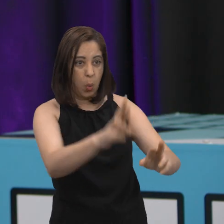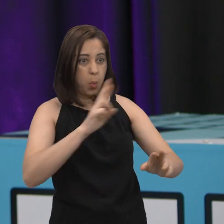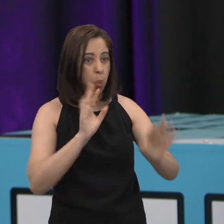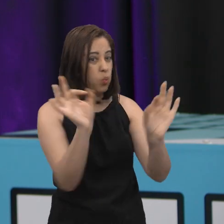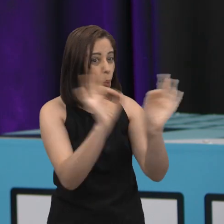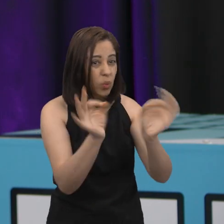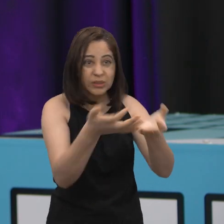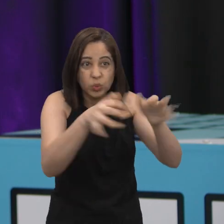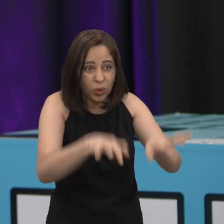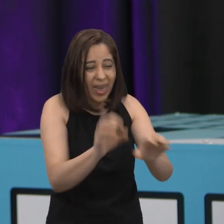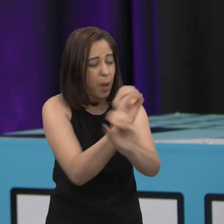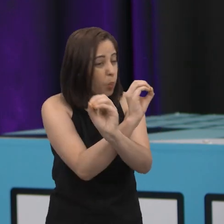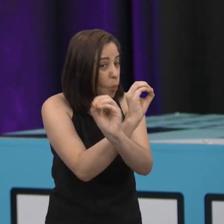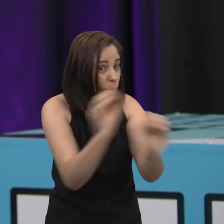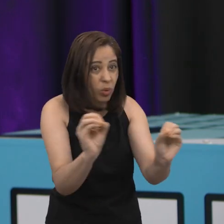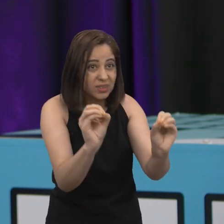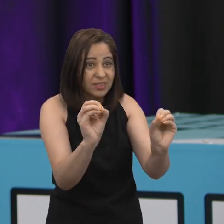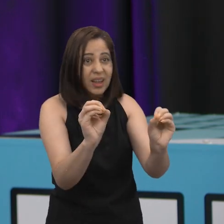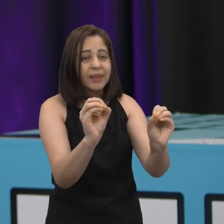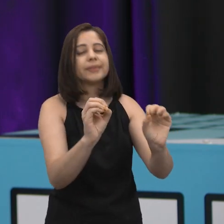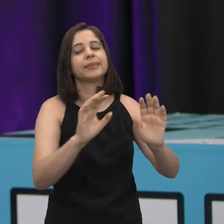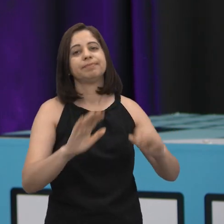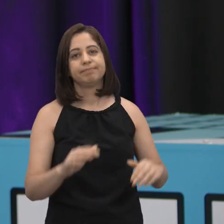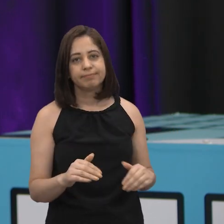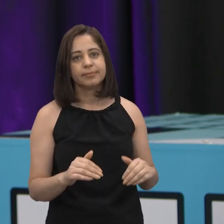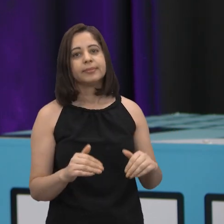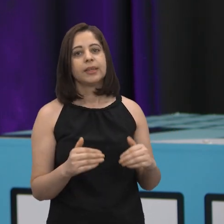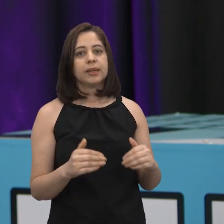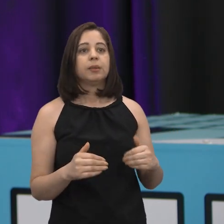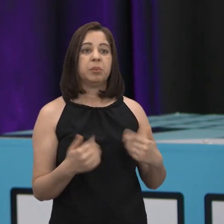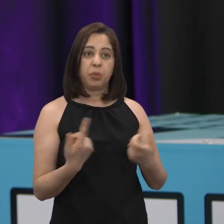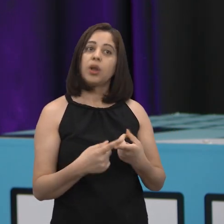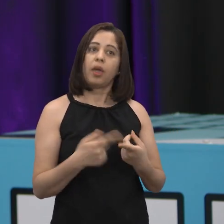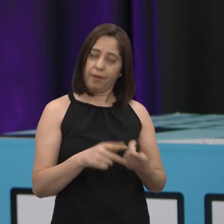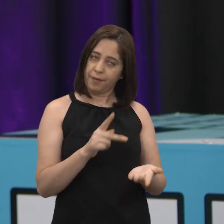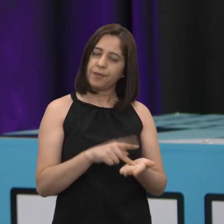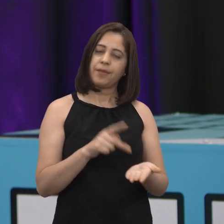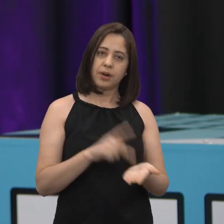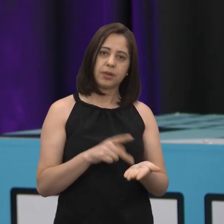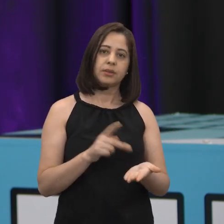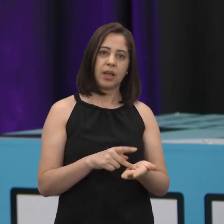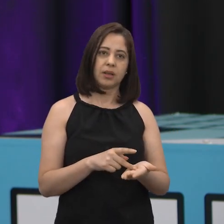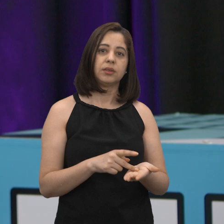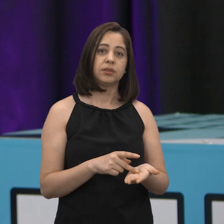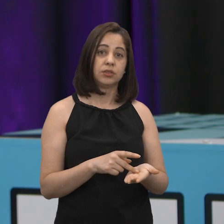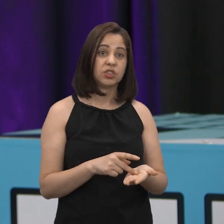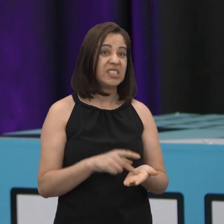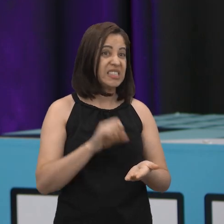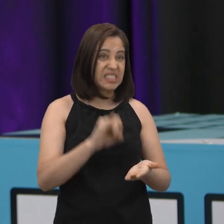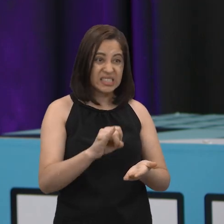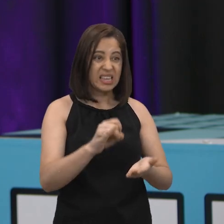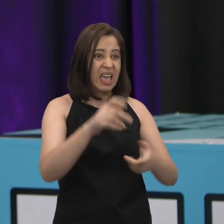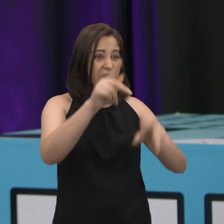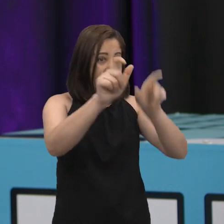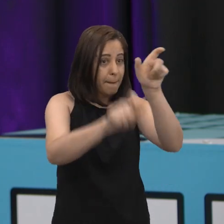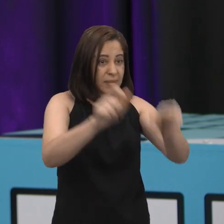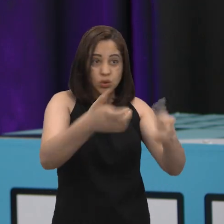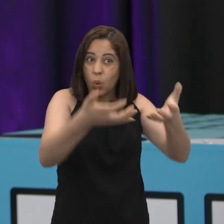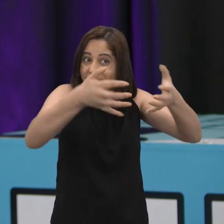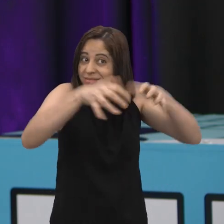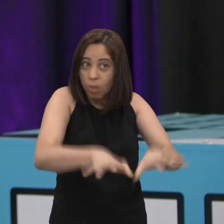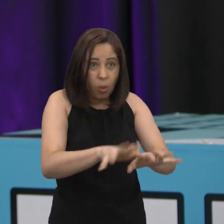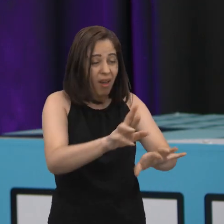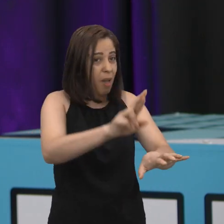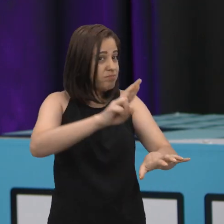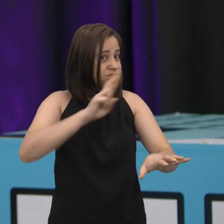mais enérgica para que a pessoa de fato possa responder essa pergunta, porque tem gente que de fato não quer responder. Quando ocorre, de